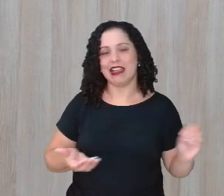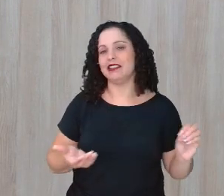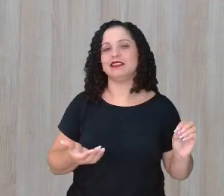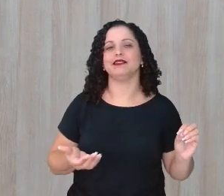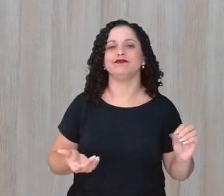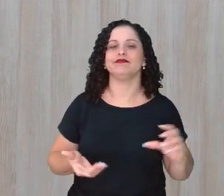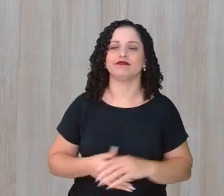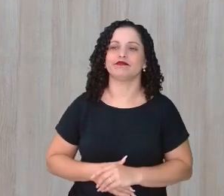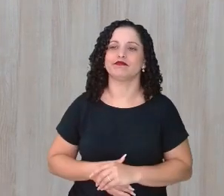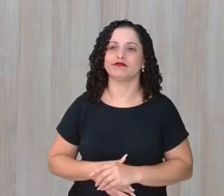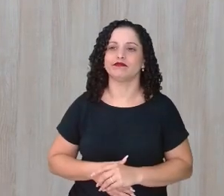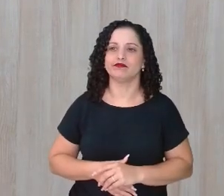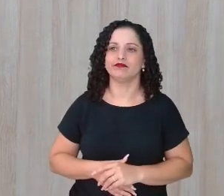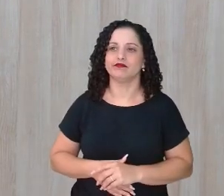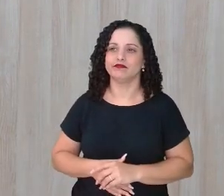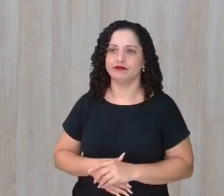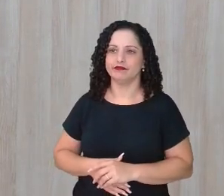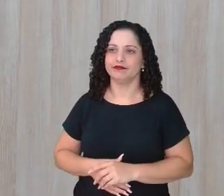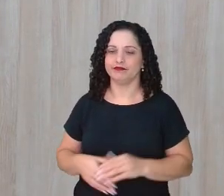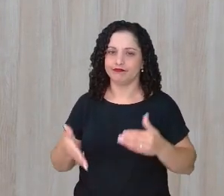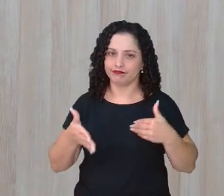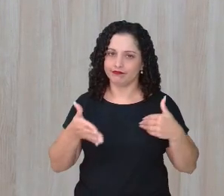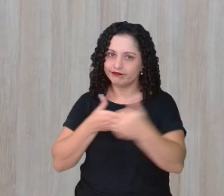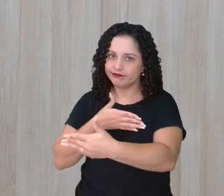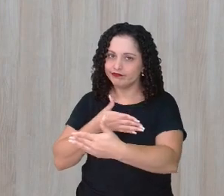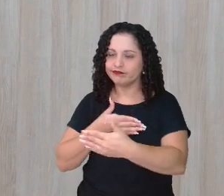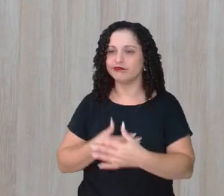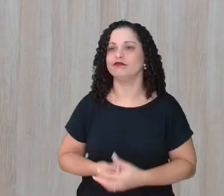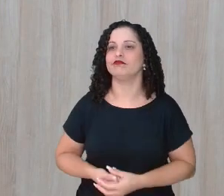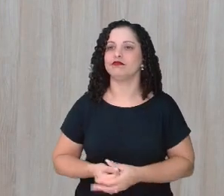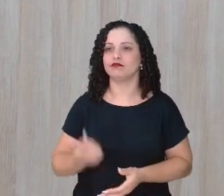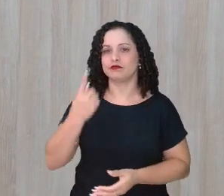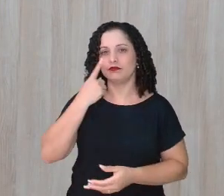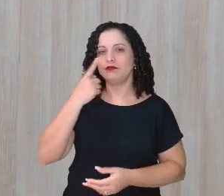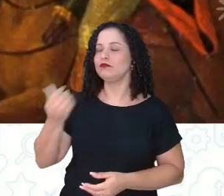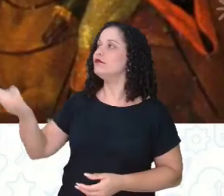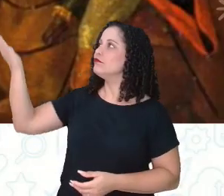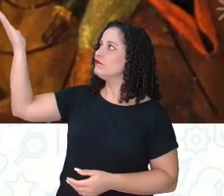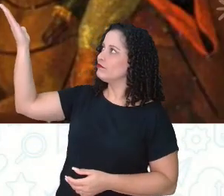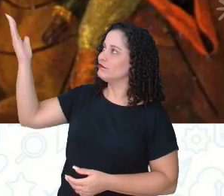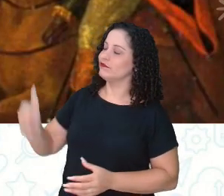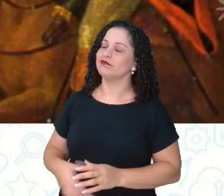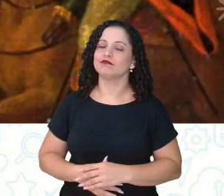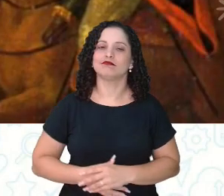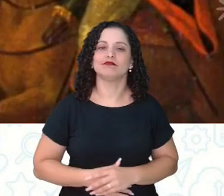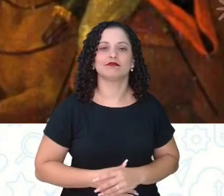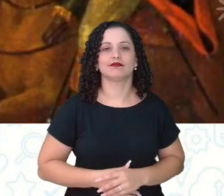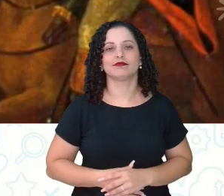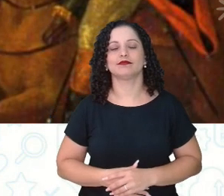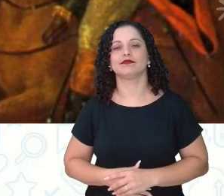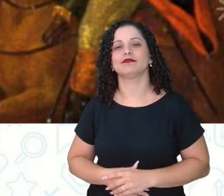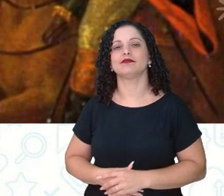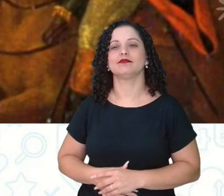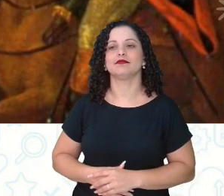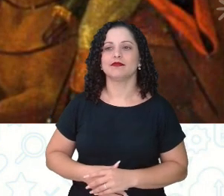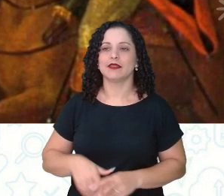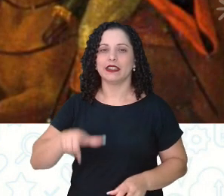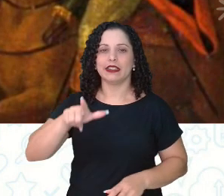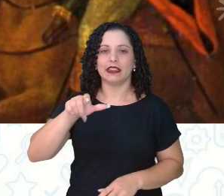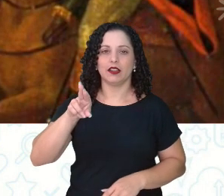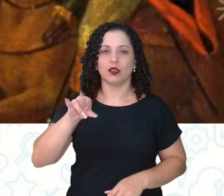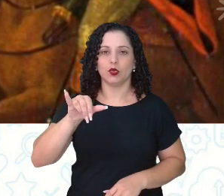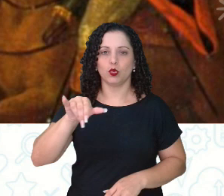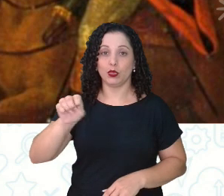absolutista, certo? Vamos seguindo aqui, olha aí essa imagem do Luís, né,